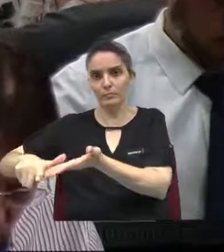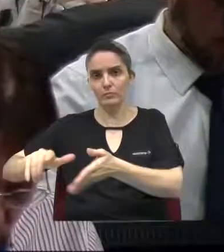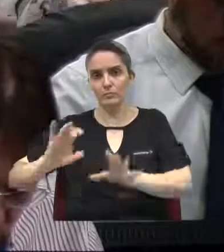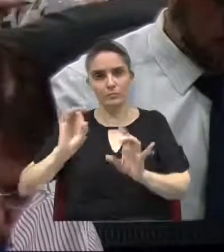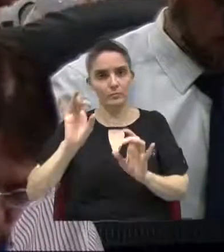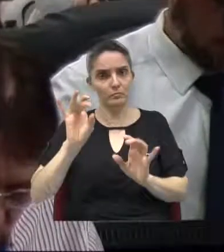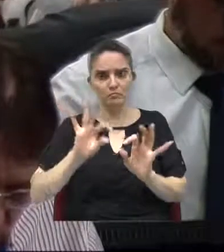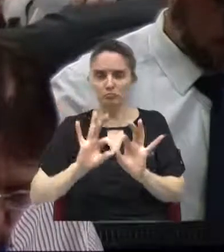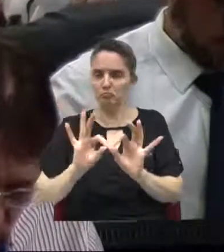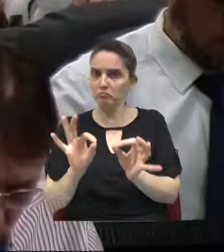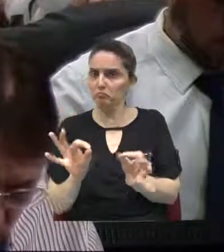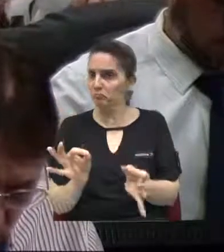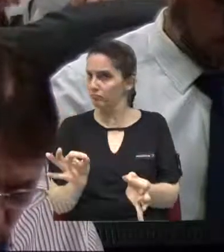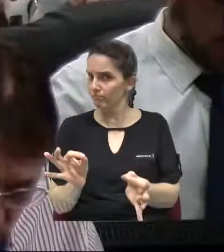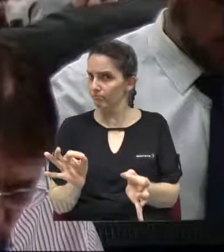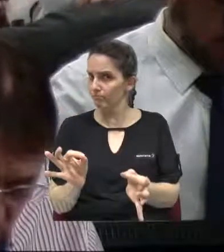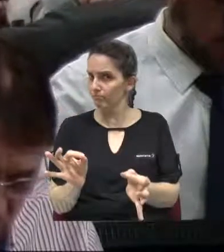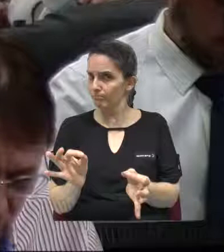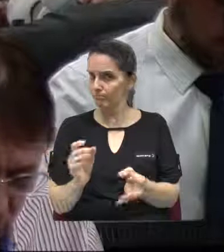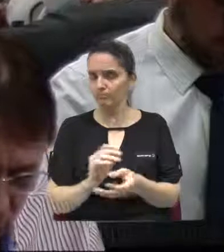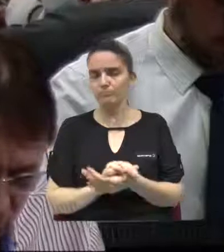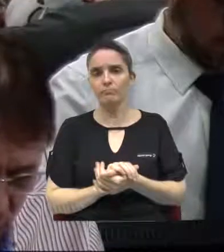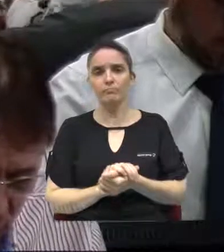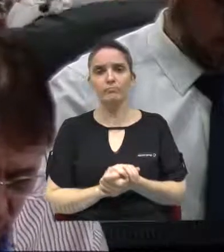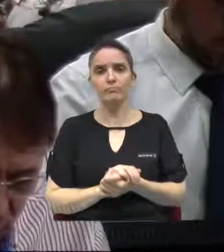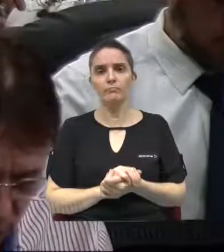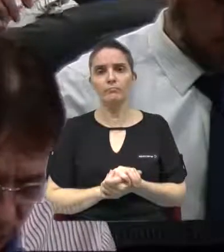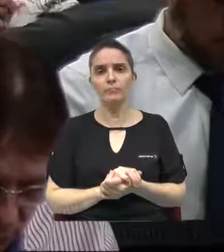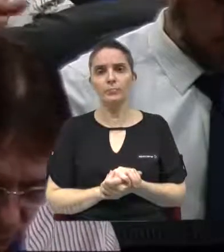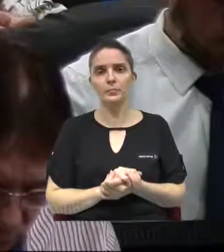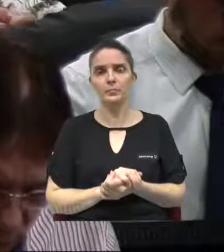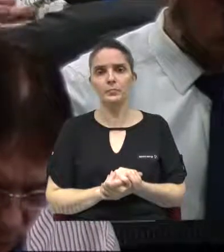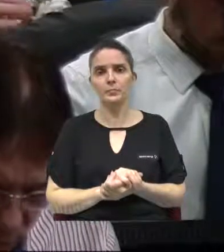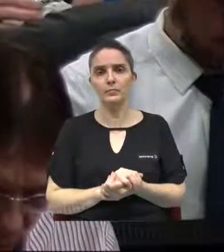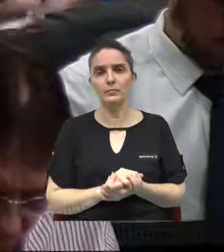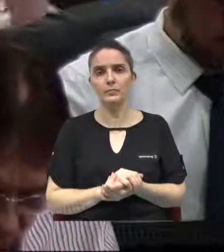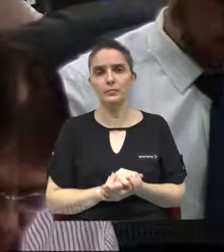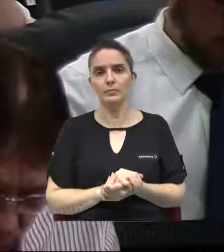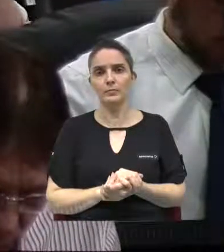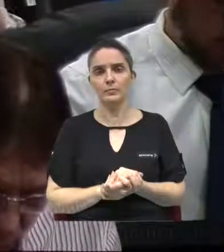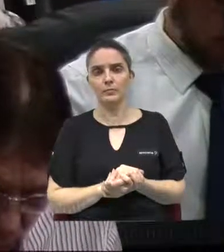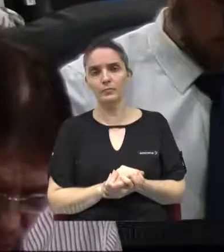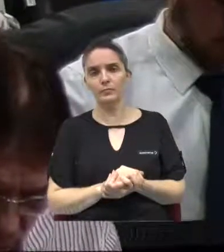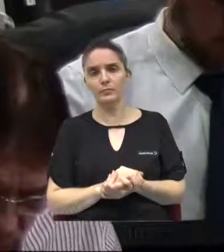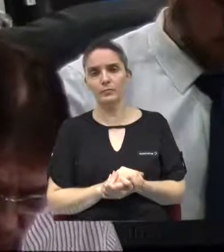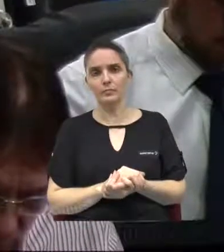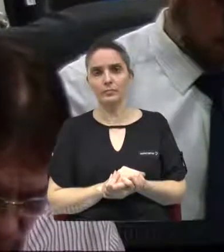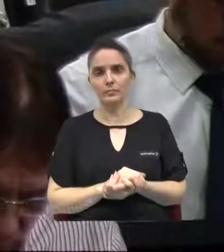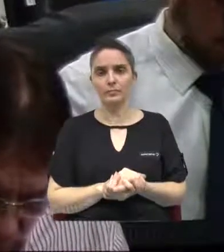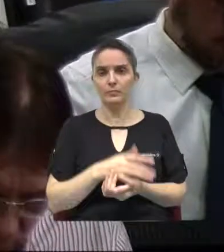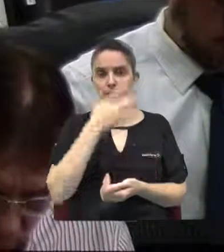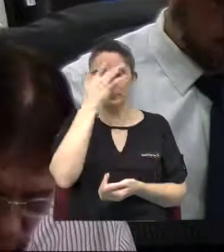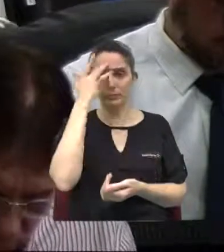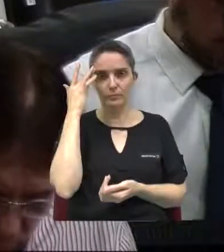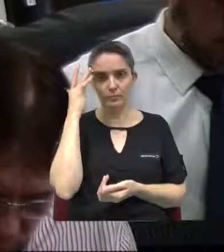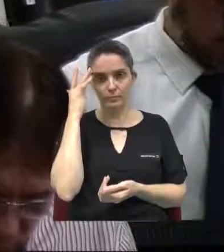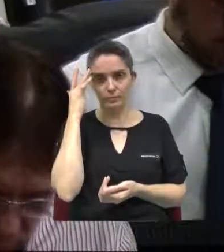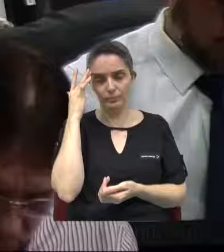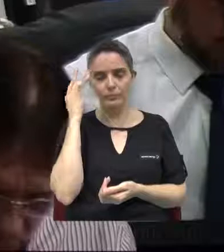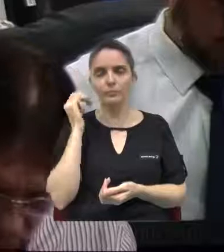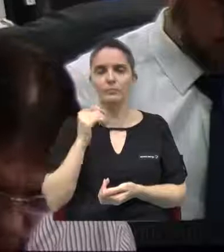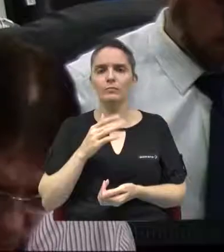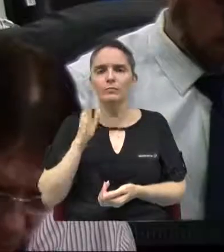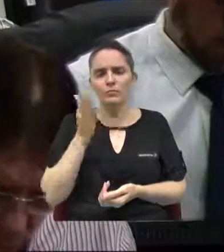Algo simples e que vem de encontro à necessidade de uma pessoa que traz um trauma de já ter